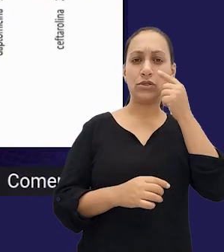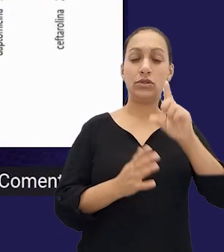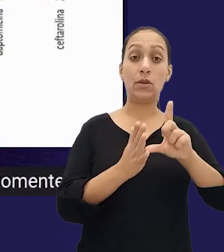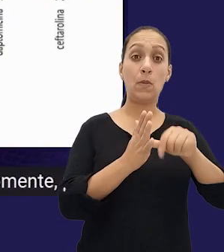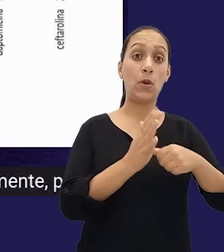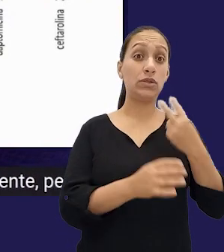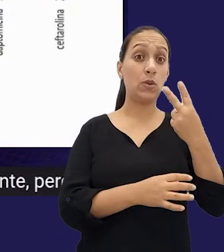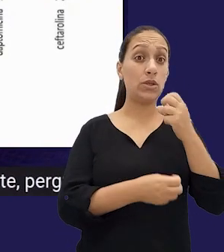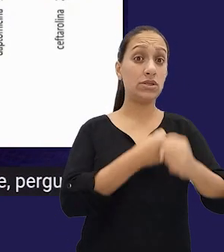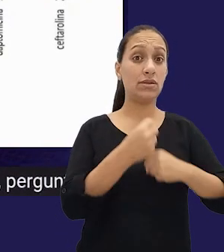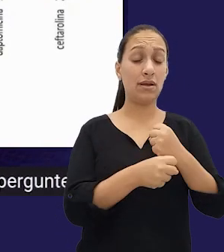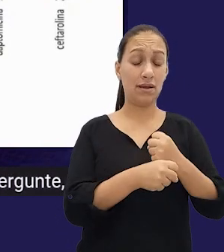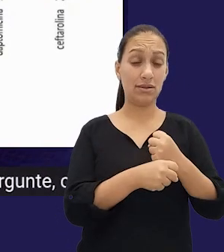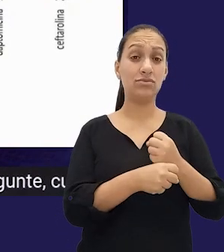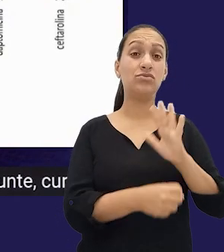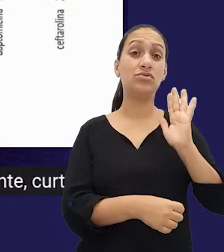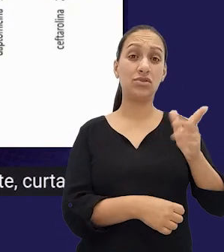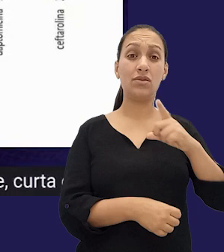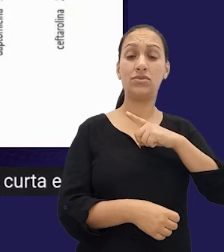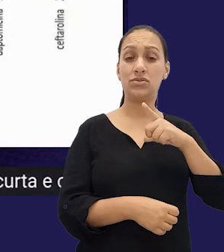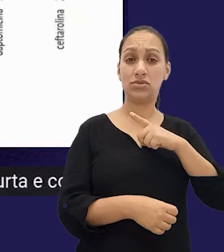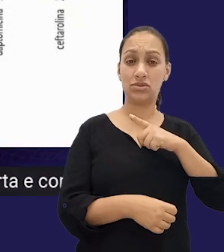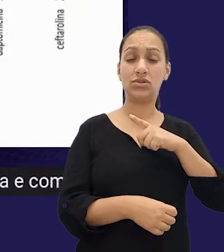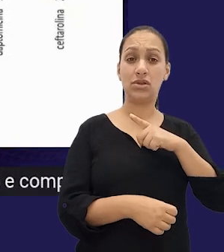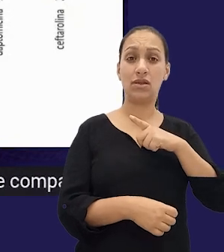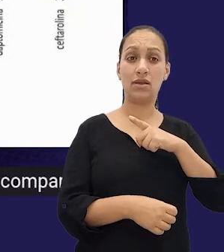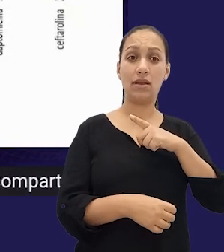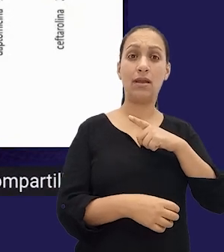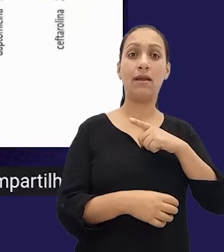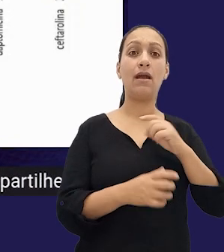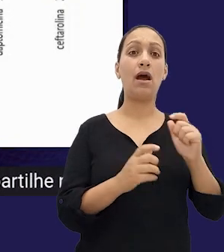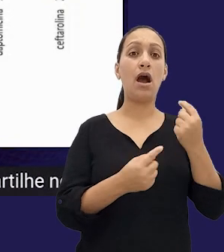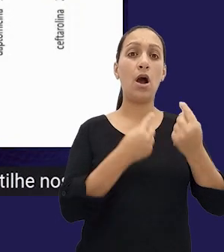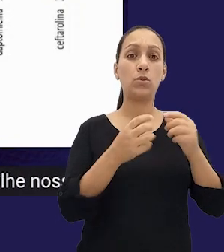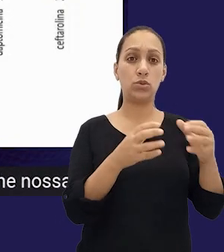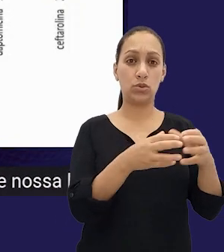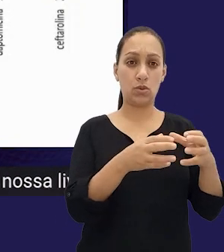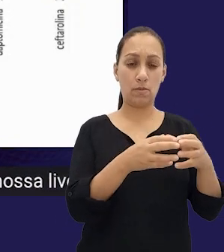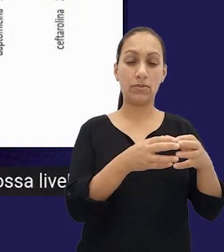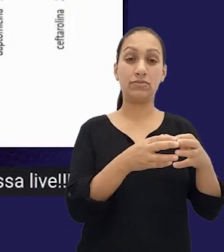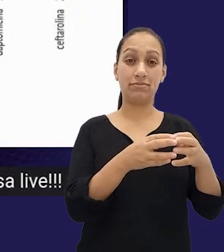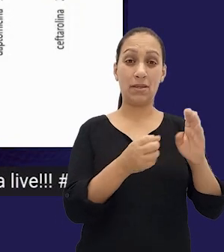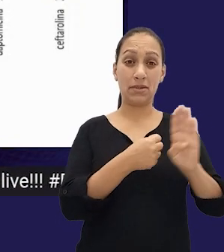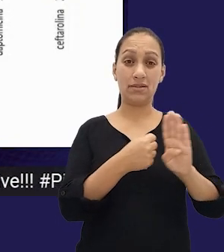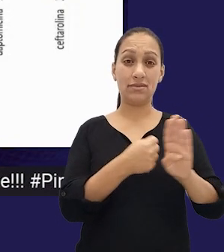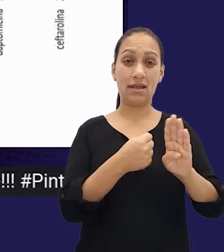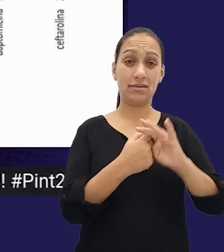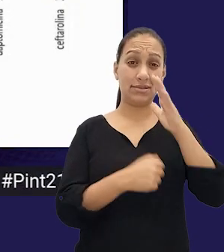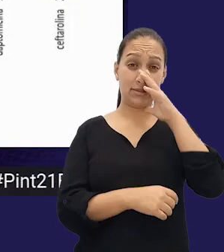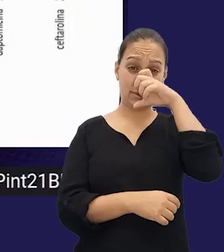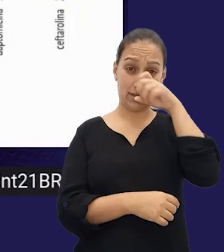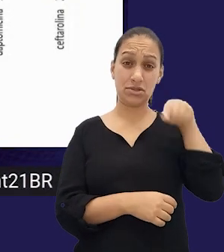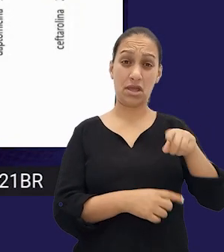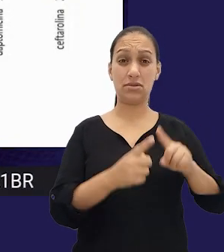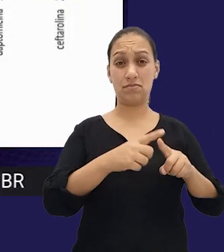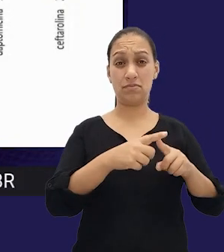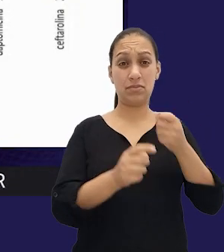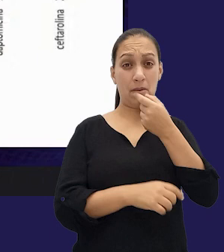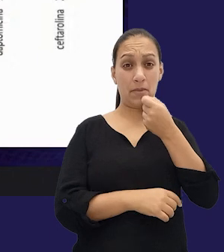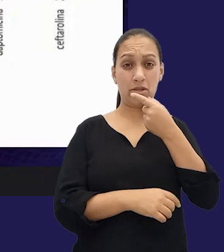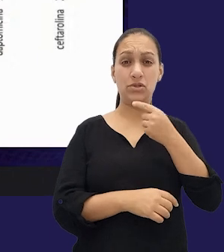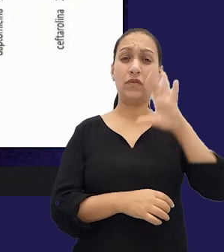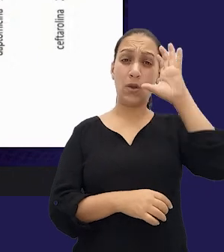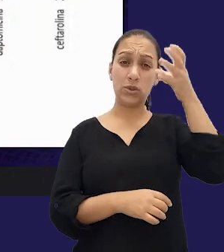e 2 anos depois nós já tínhamos isolados bacterianos resistentes à meticilina. E isso foi acontecendo com todas as